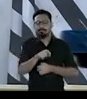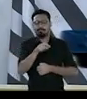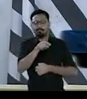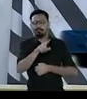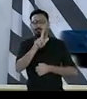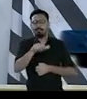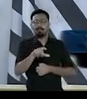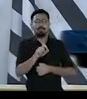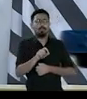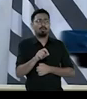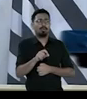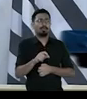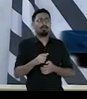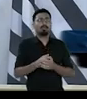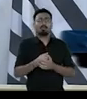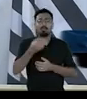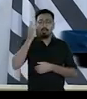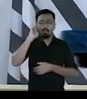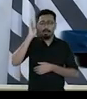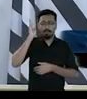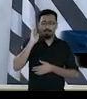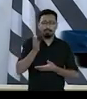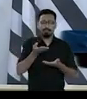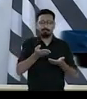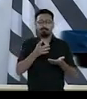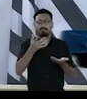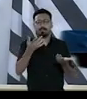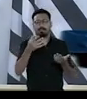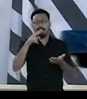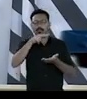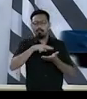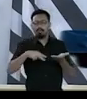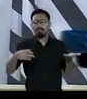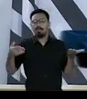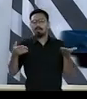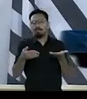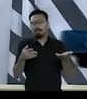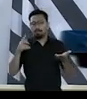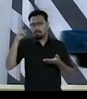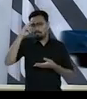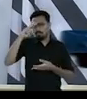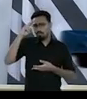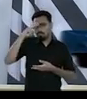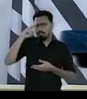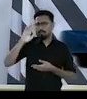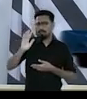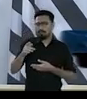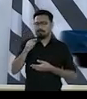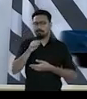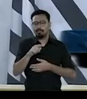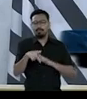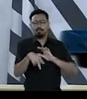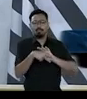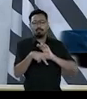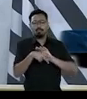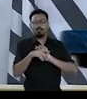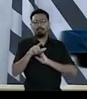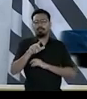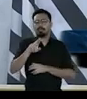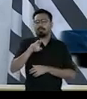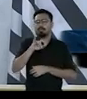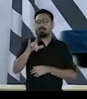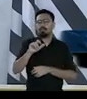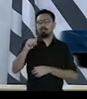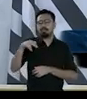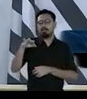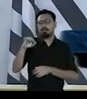exemplo nato de um taubatiano. E eu vou ler um pouquinho aqui da história do currículo do senhor Luiz Antônio Nares, e eu